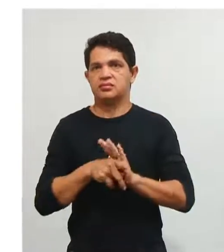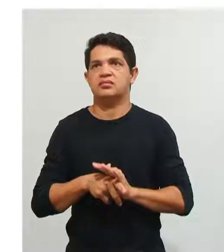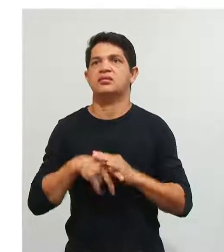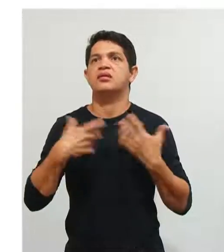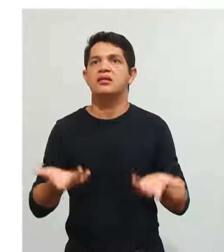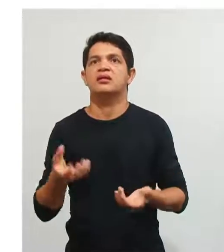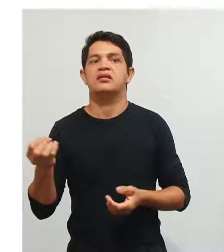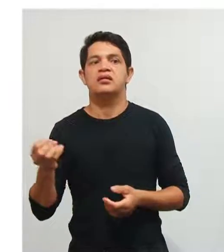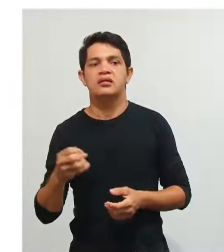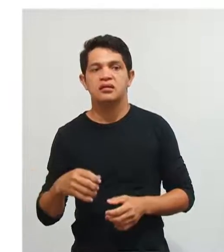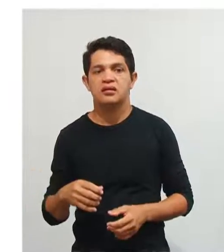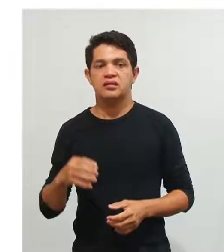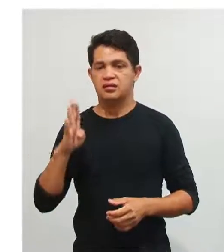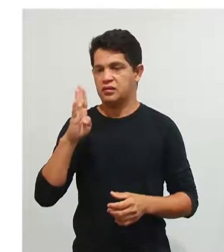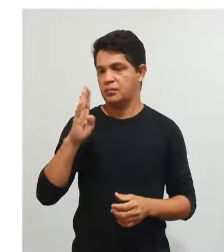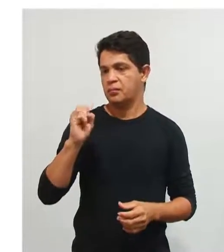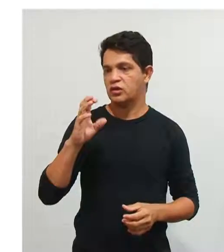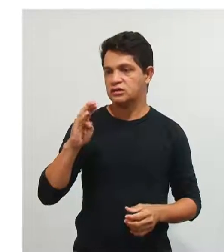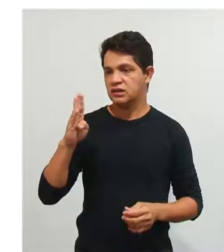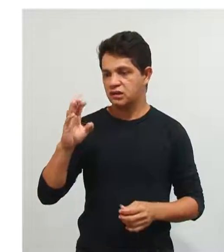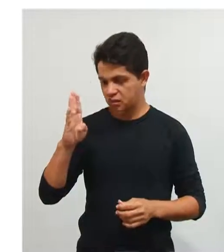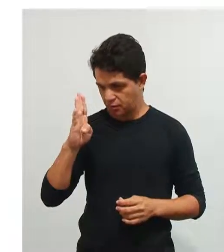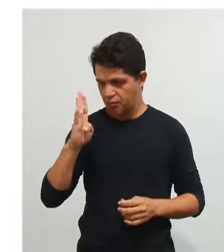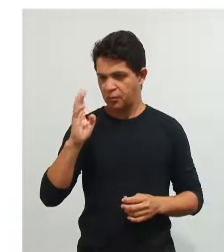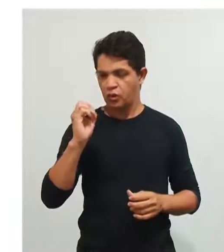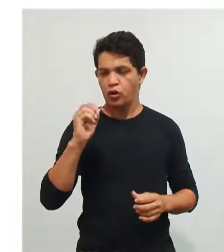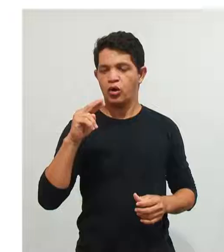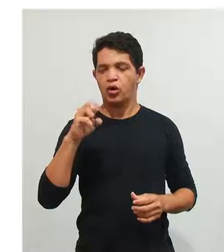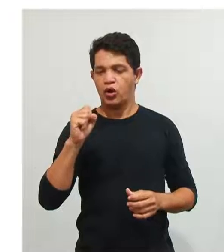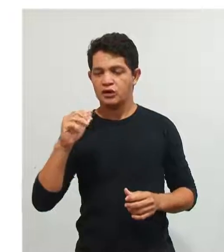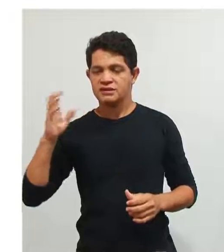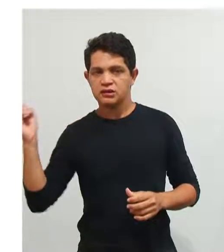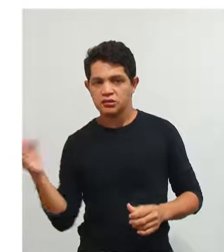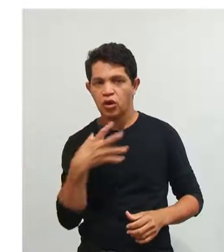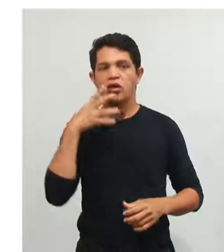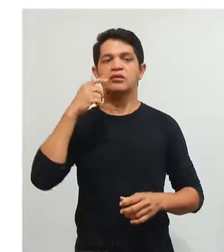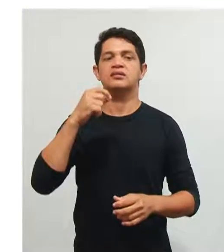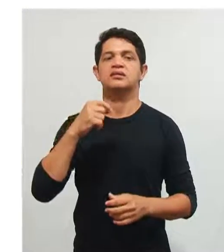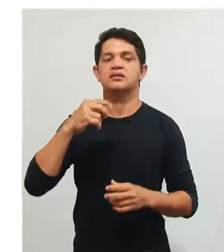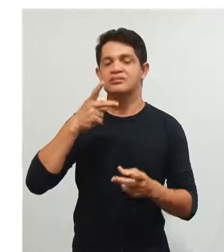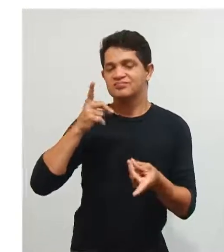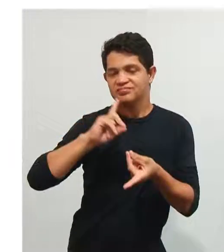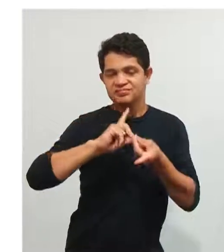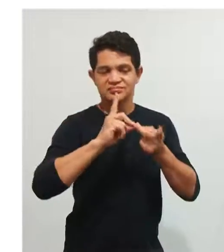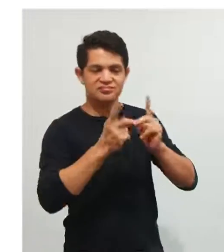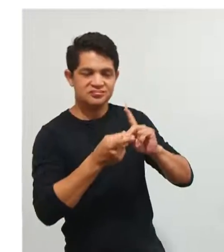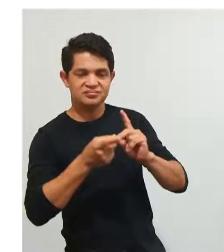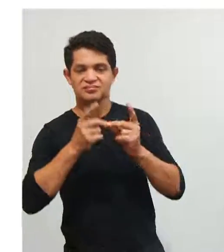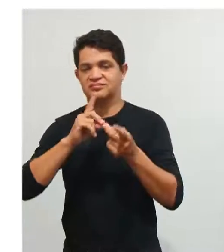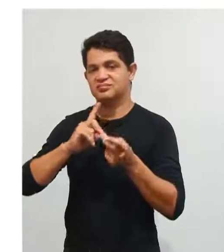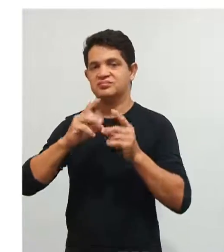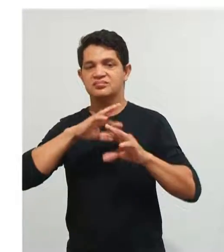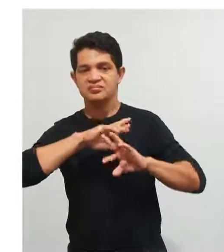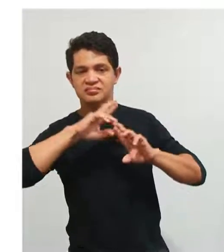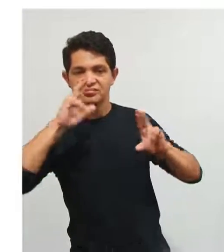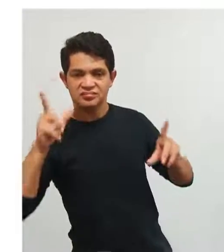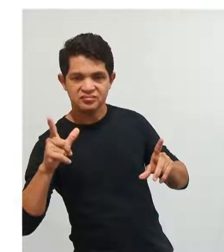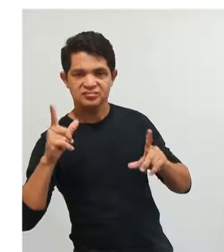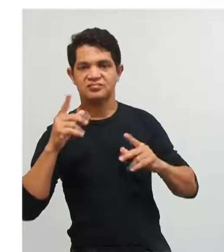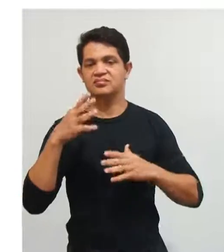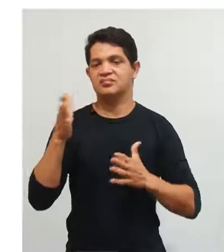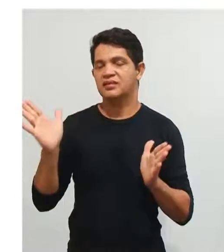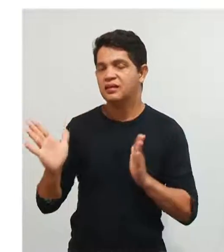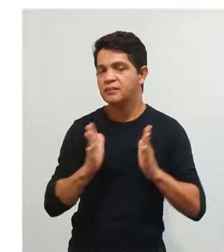Vamos para a bossa nova, música de harmonia dissonante, melodia